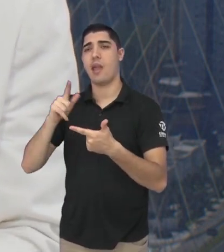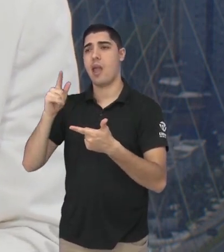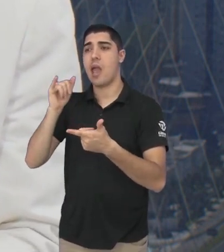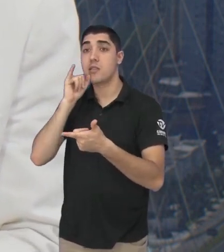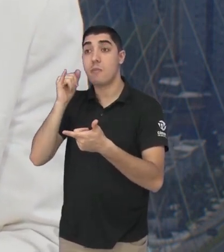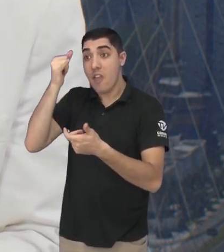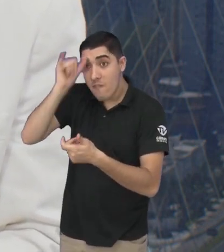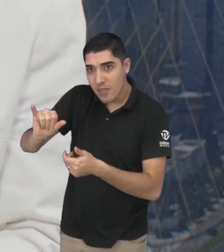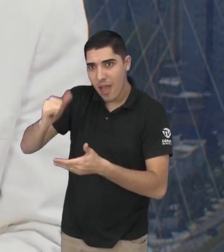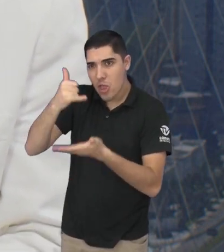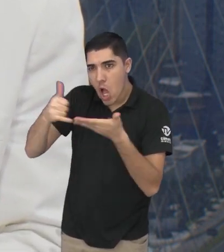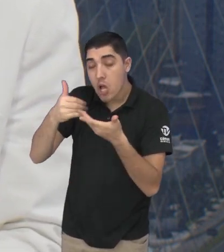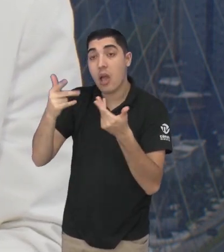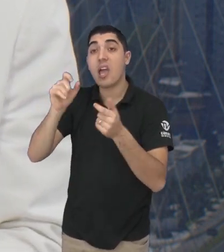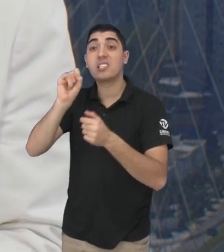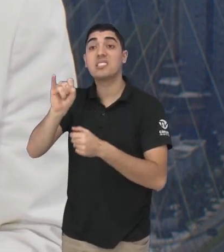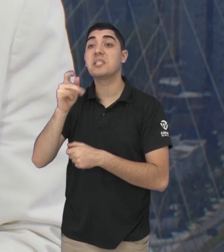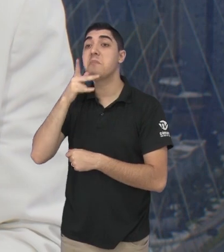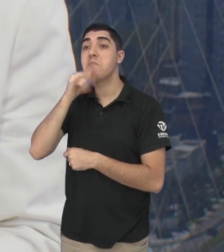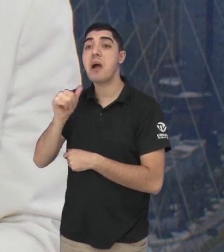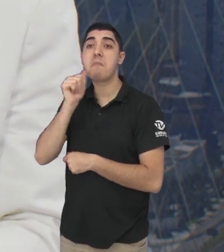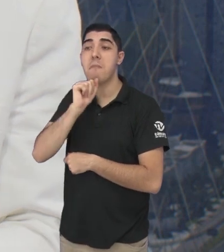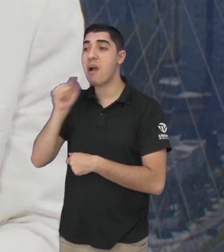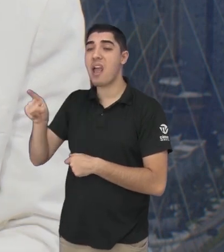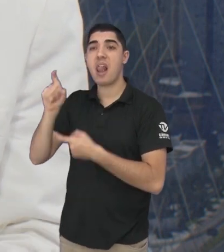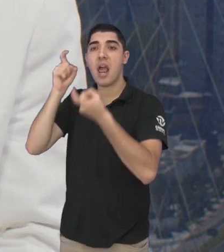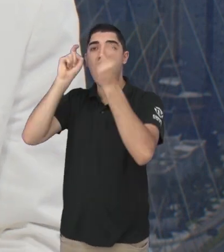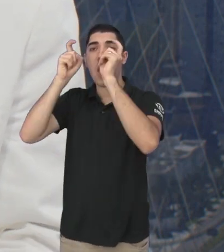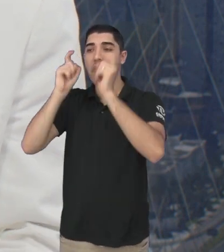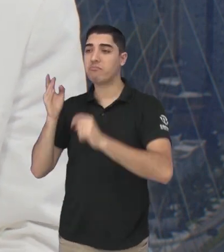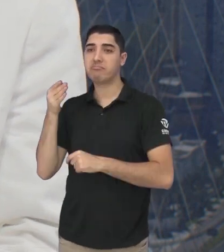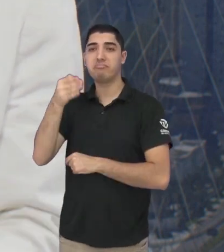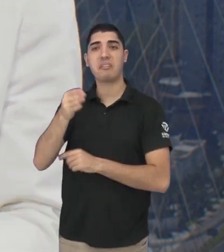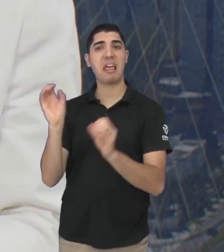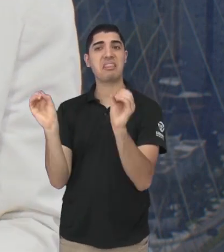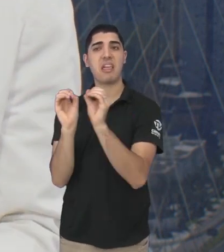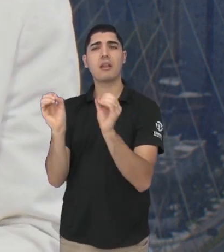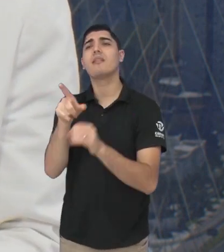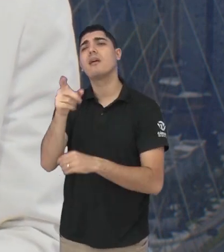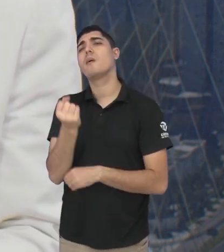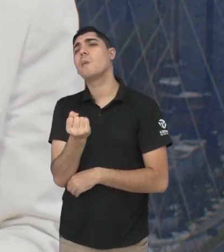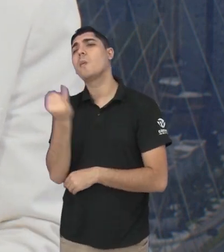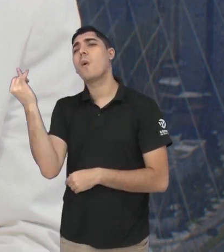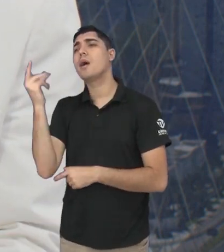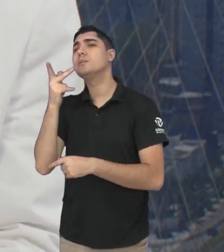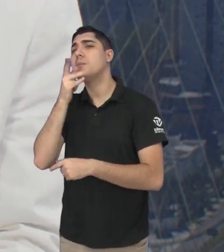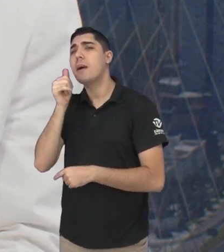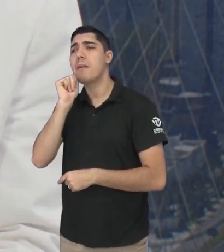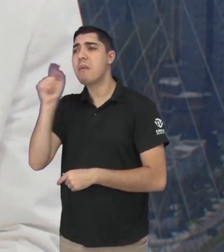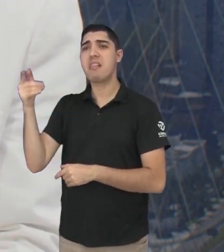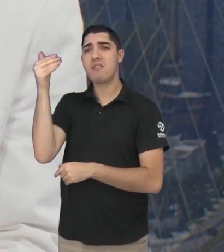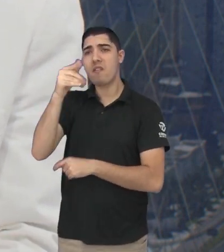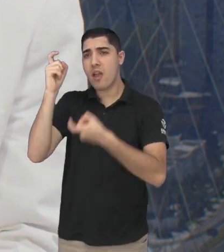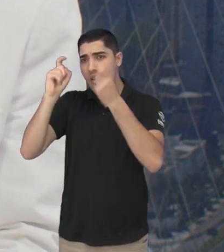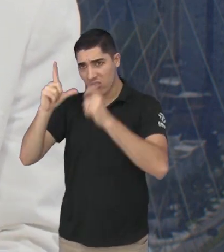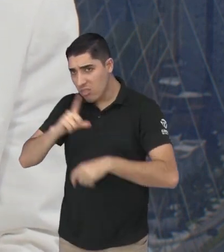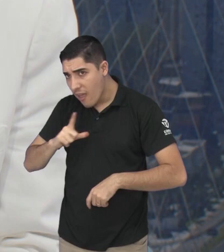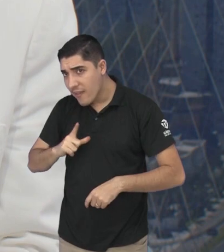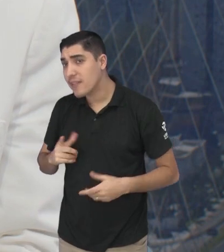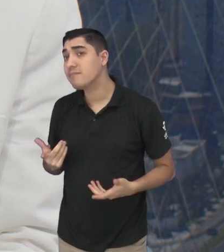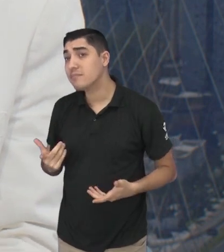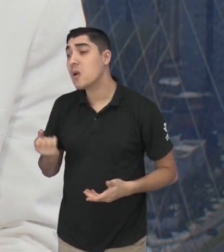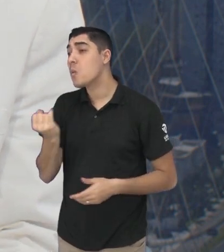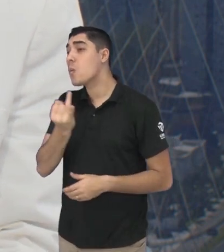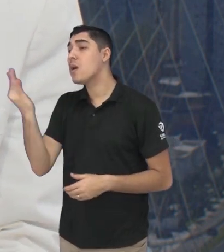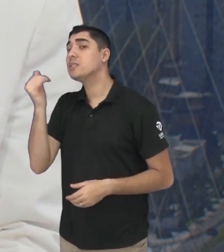é quando o pai não vai na reunião que a escola chama. Quantos pais frequentam a reunião dos filhos? Quantas